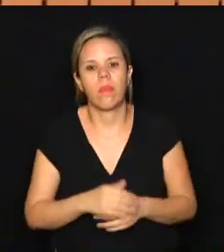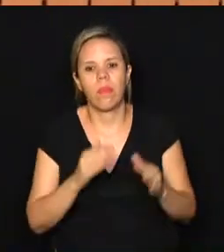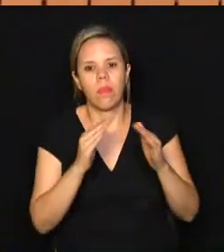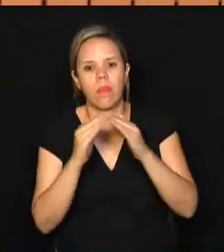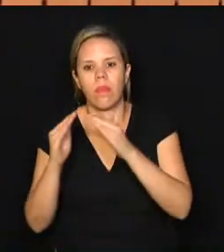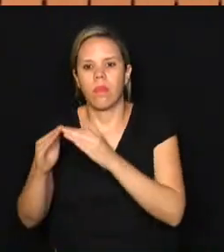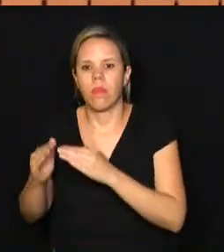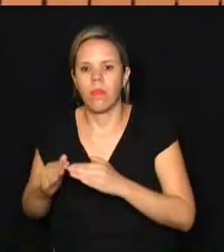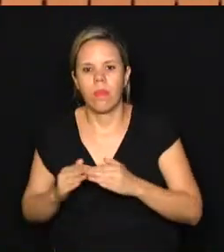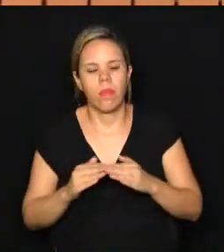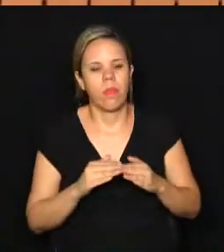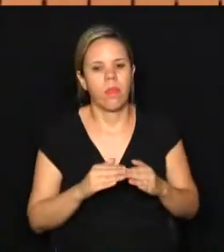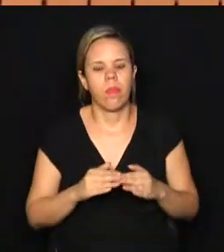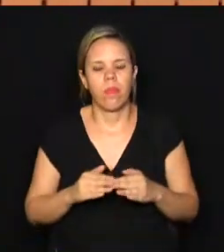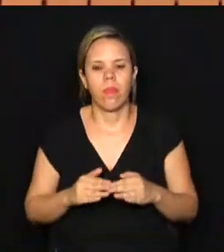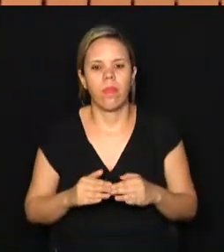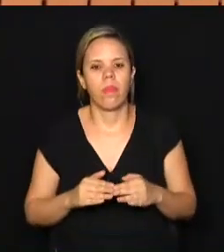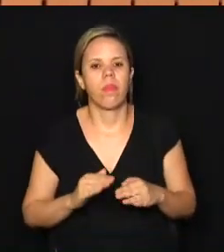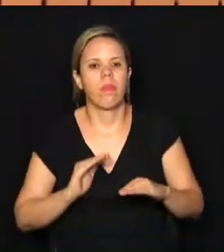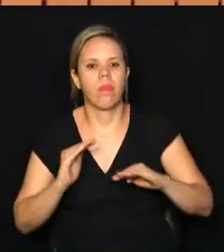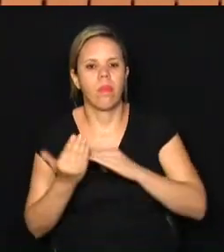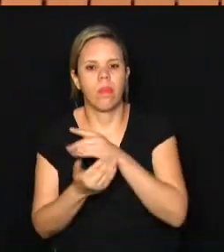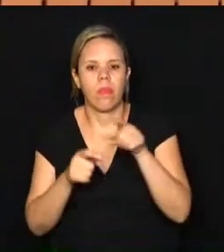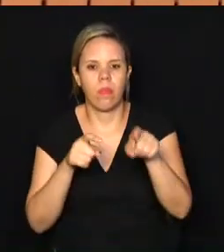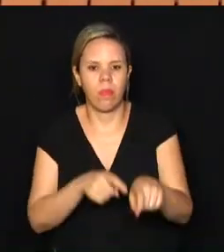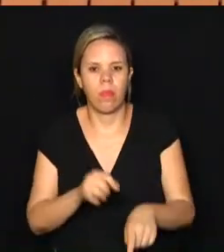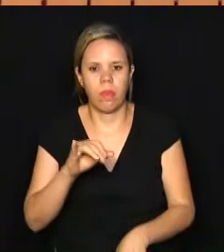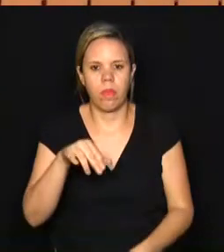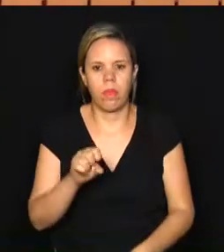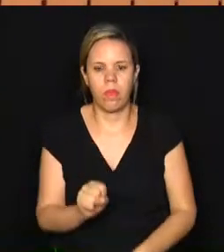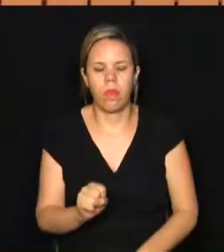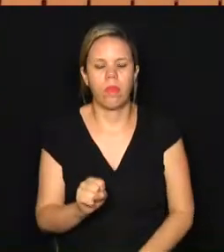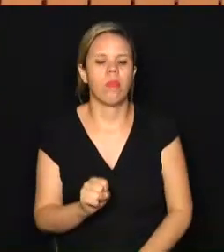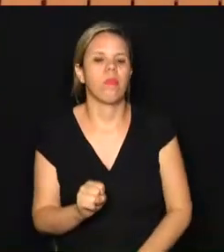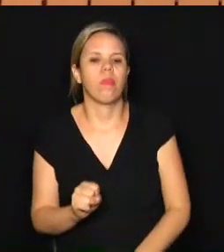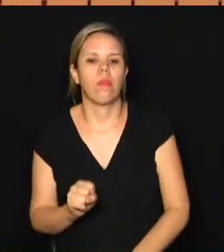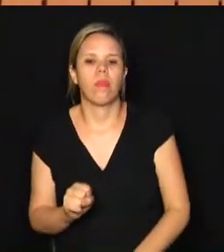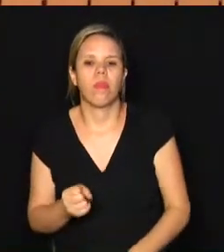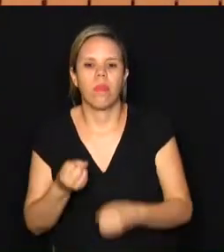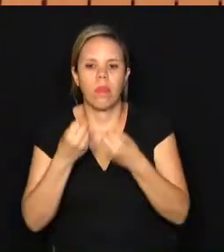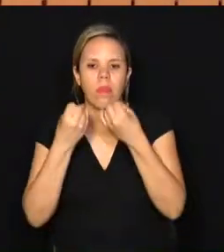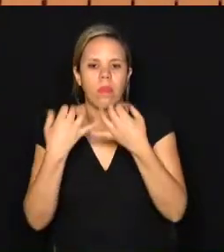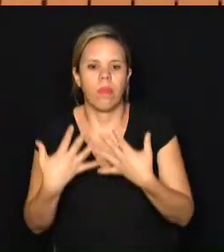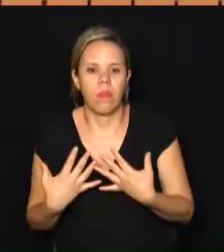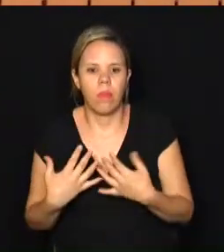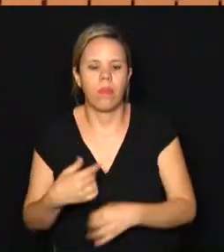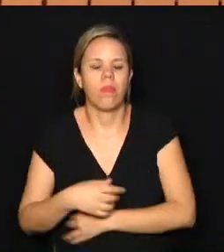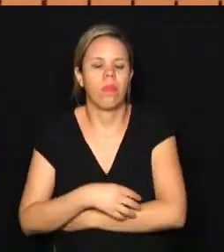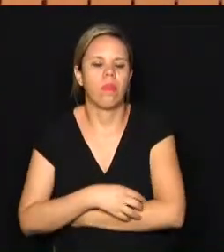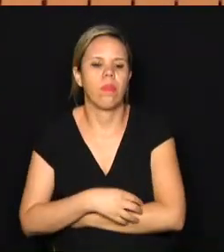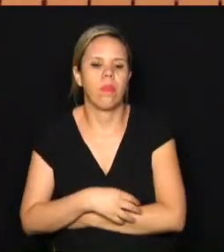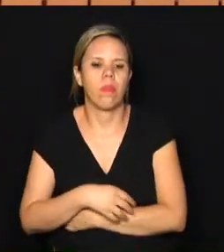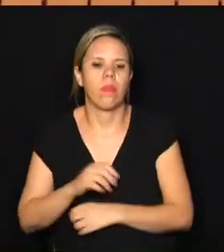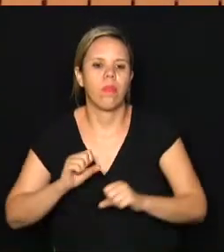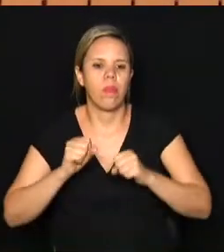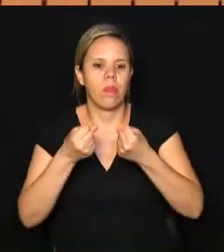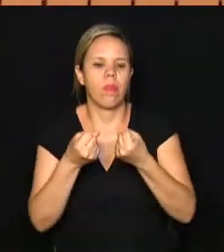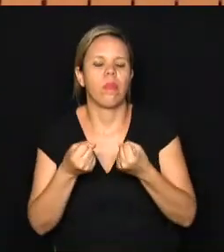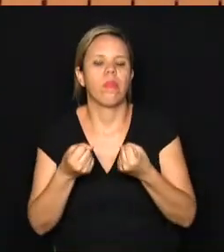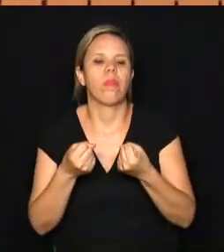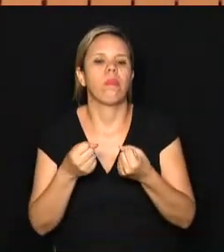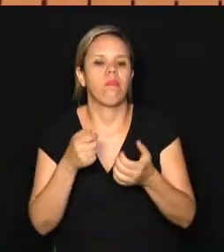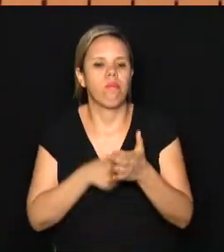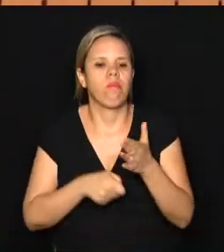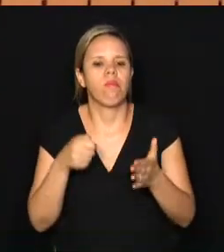moradores das Chácaras Santa Inês pelo depoimento e pela força, pela garra com que